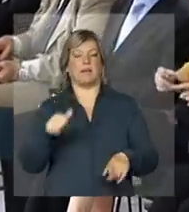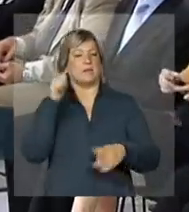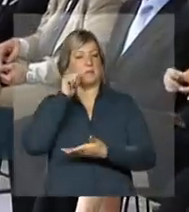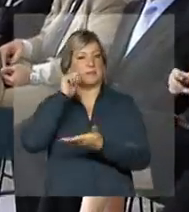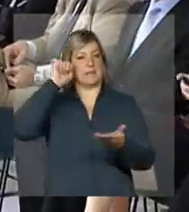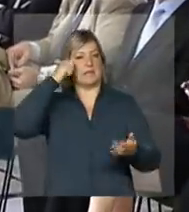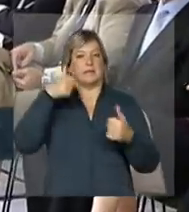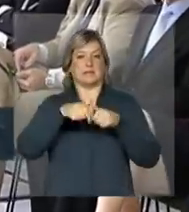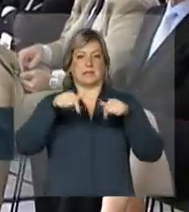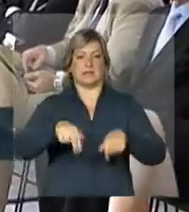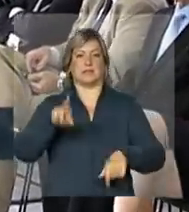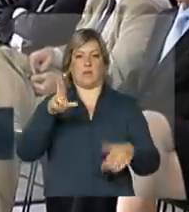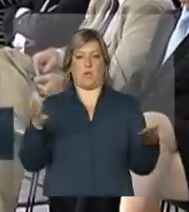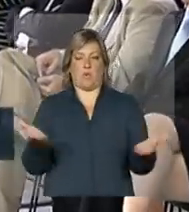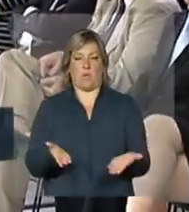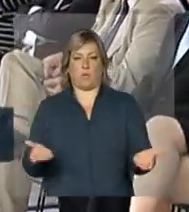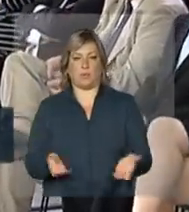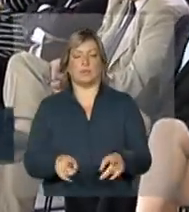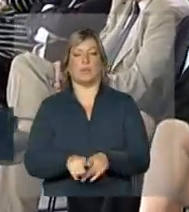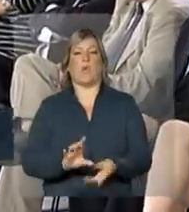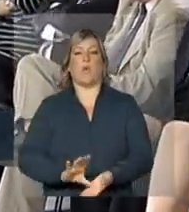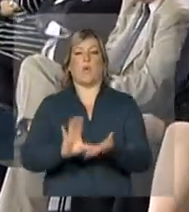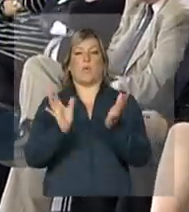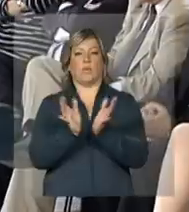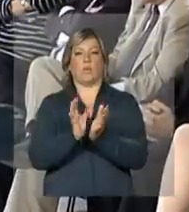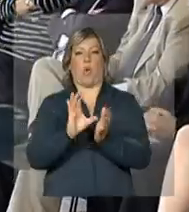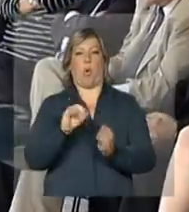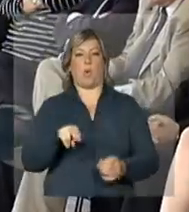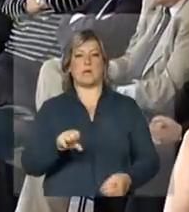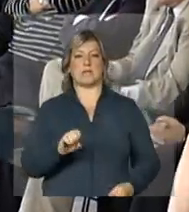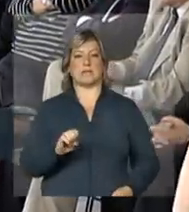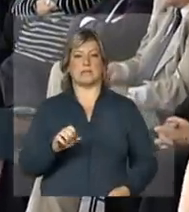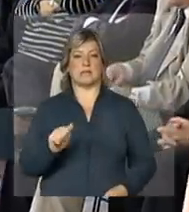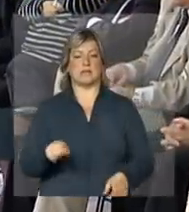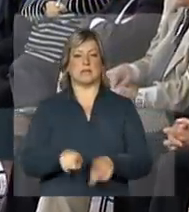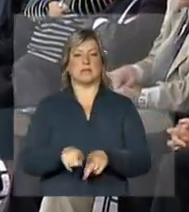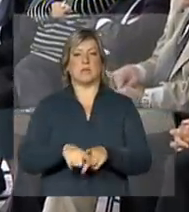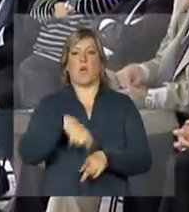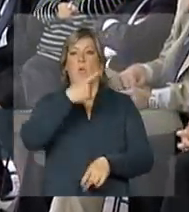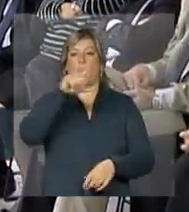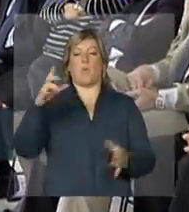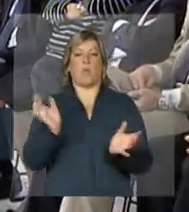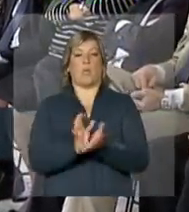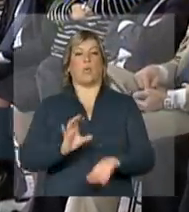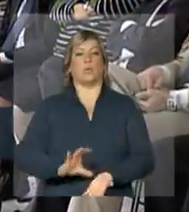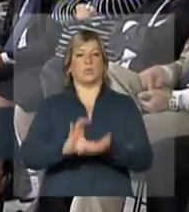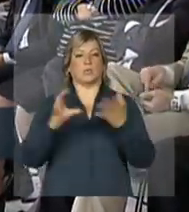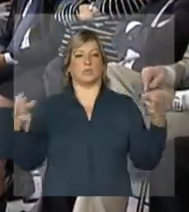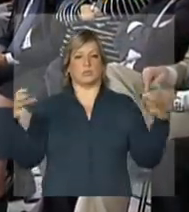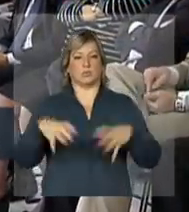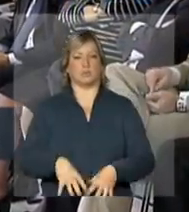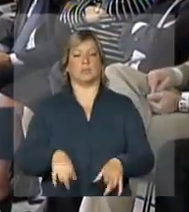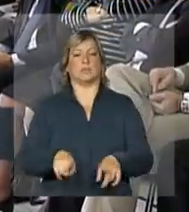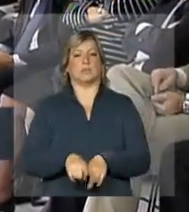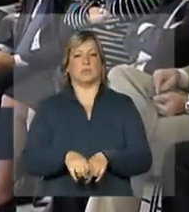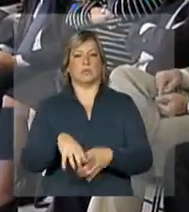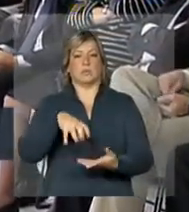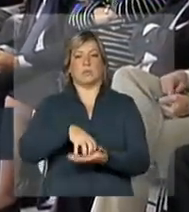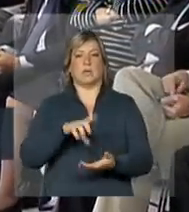negras aqui representadas conselheiros dos conia de dos demais conselhos corpo